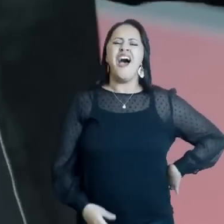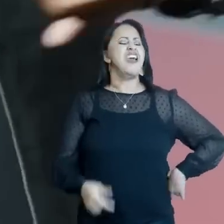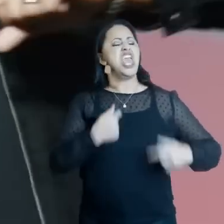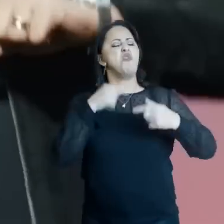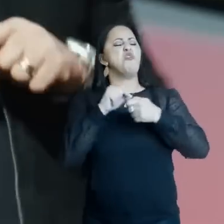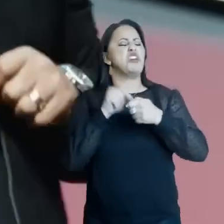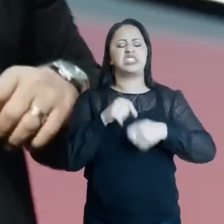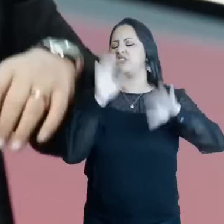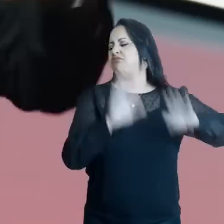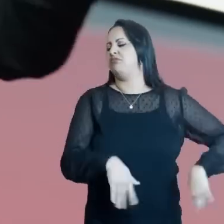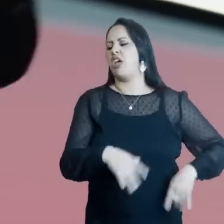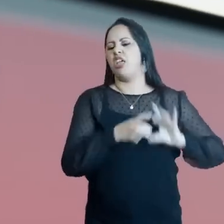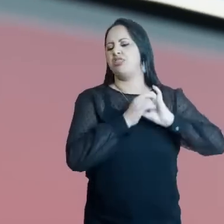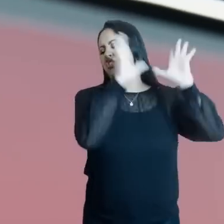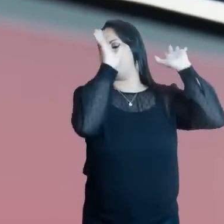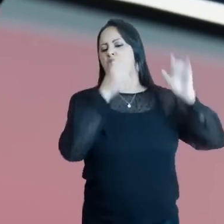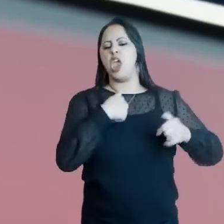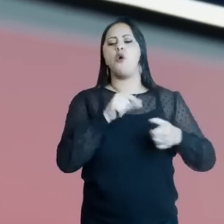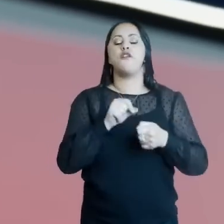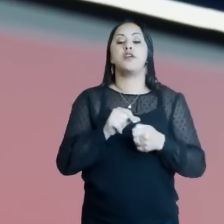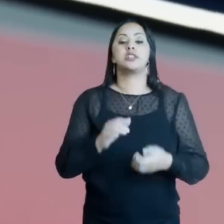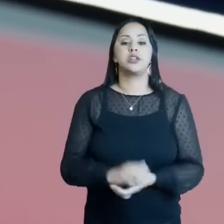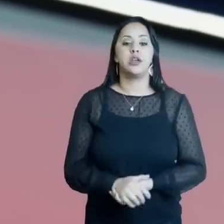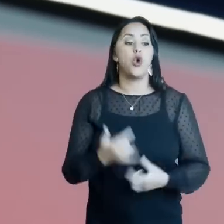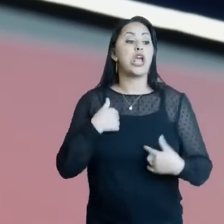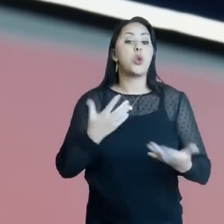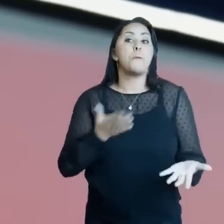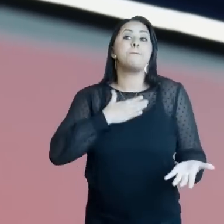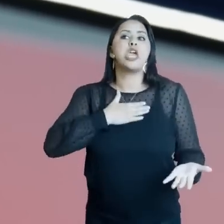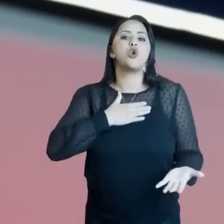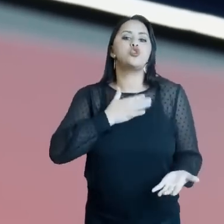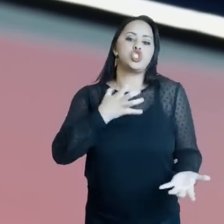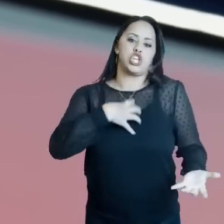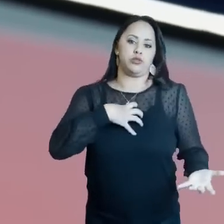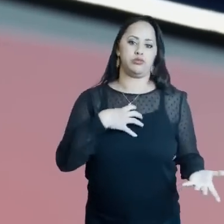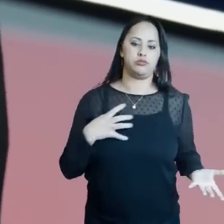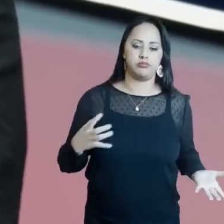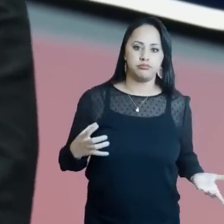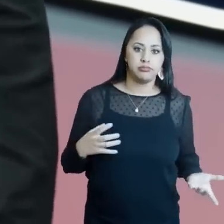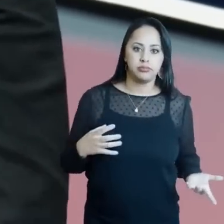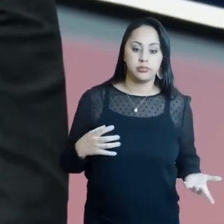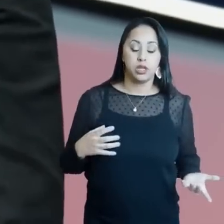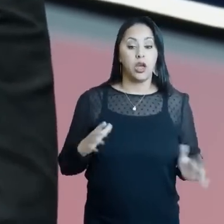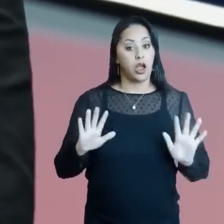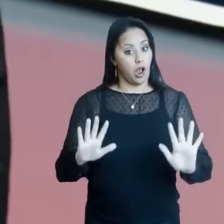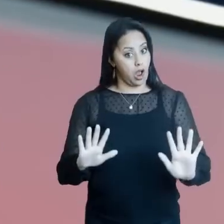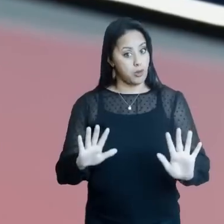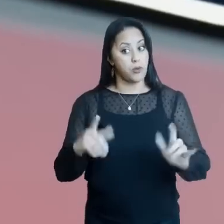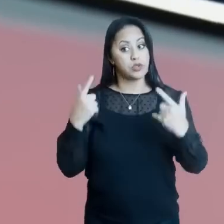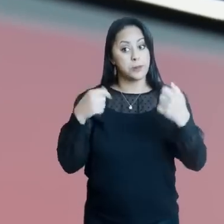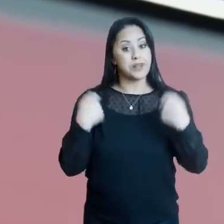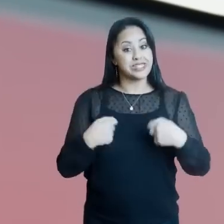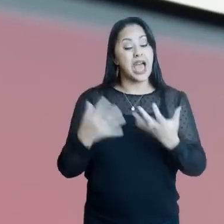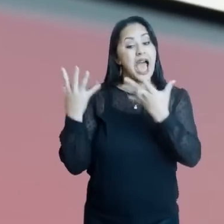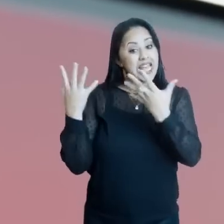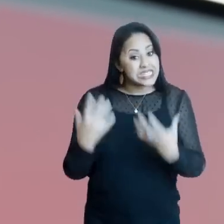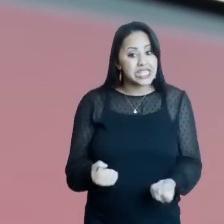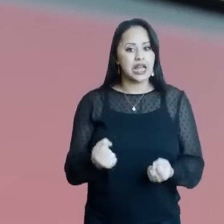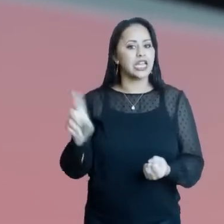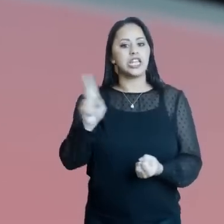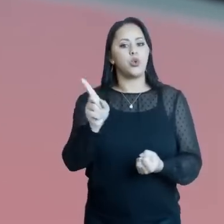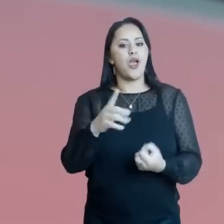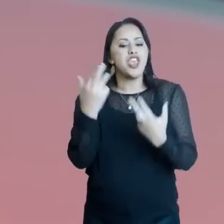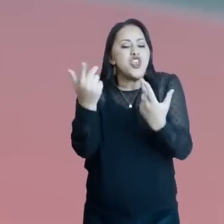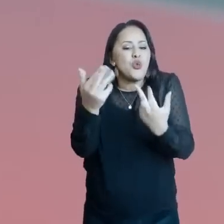vou mandar fazer, vai demorar demais, vai ficar diferente, não vai ficar do meu jeito. O que, que você tem que entender é o seguinte, aceitar que não vai ser igual ao que você